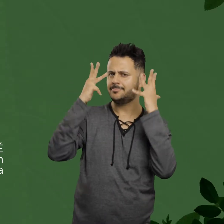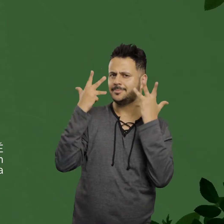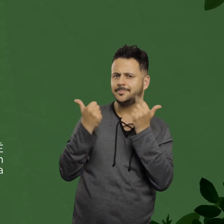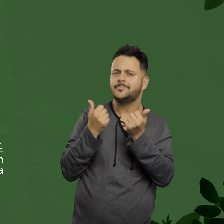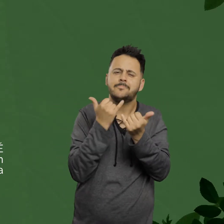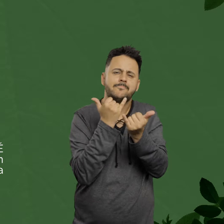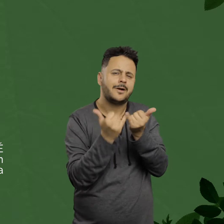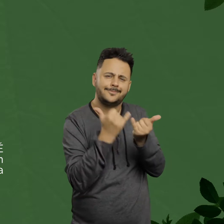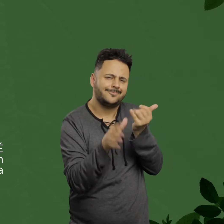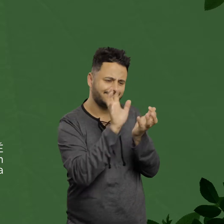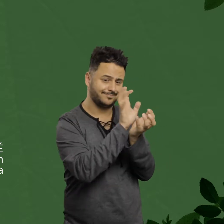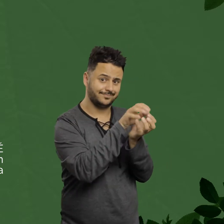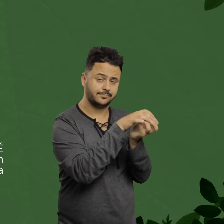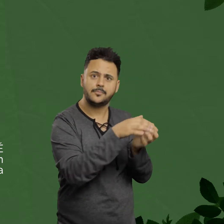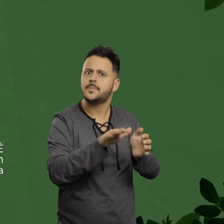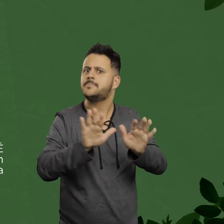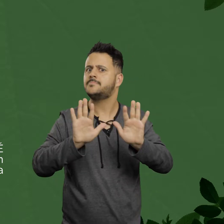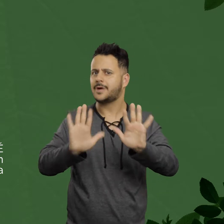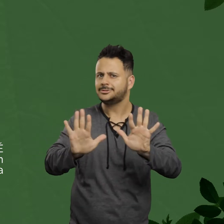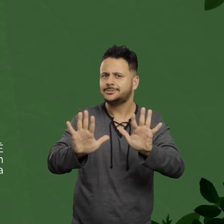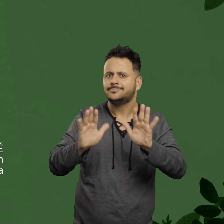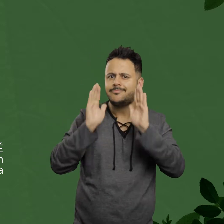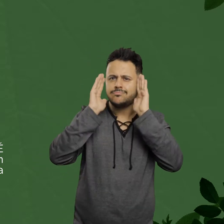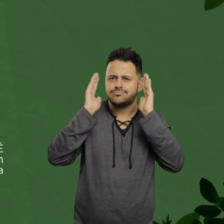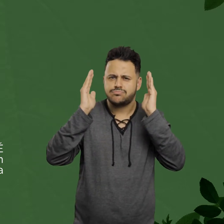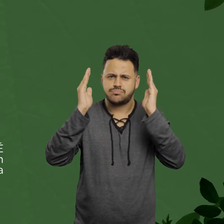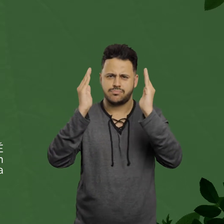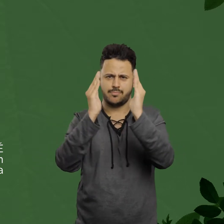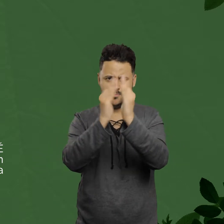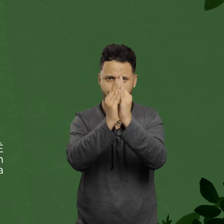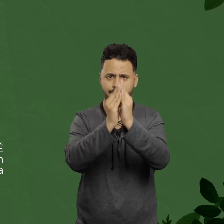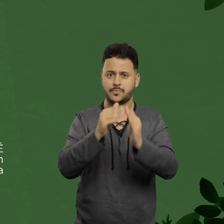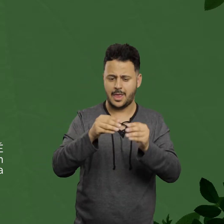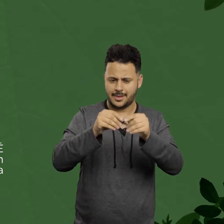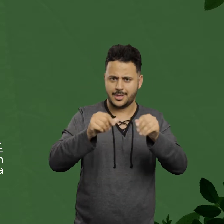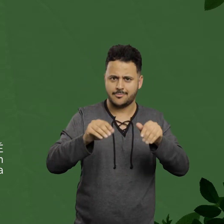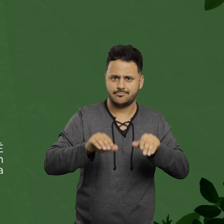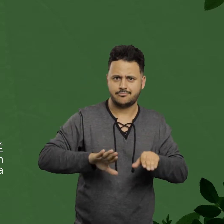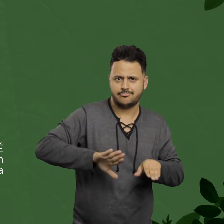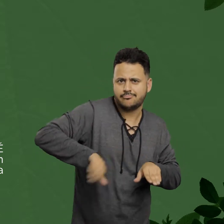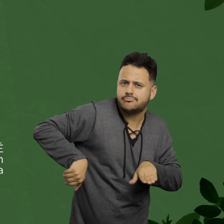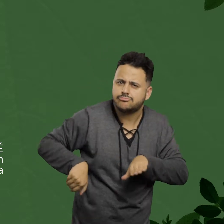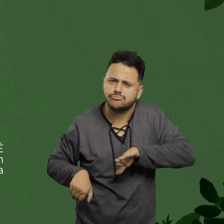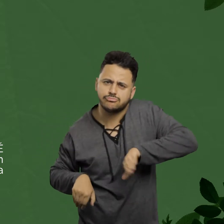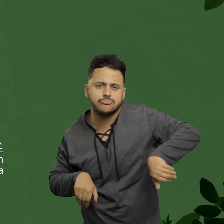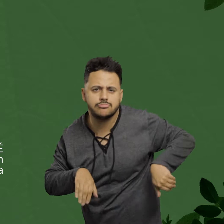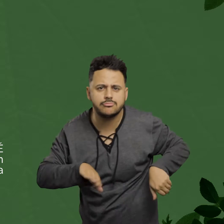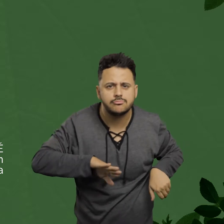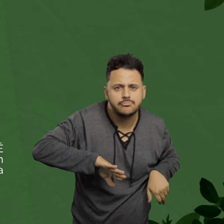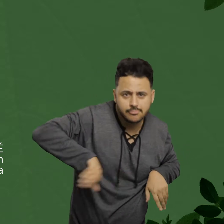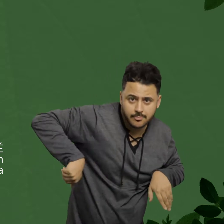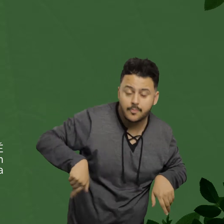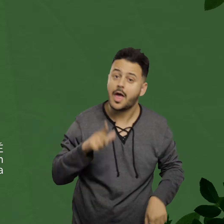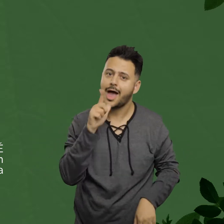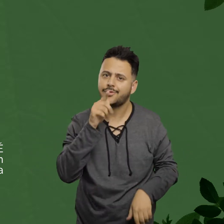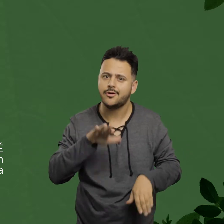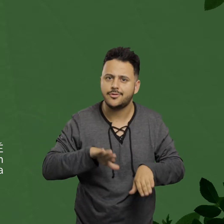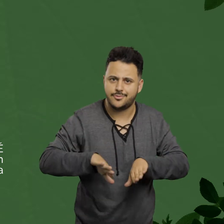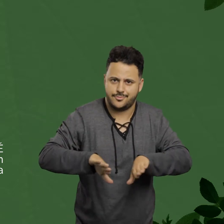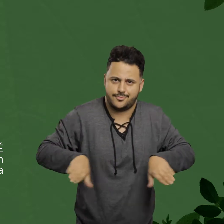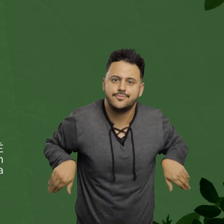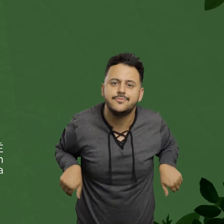Crocodilo. Animal que rasteja e nada. É muito parecido com um jacaré, mas é maior e tem a cabeça mais